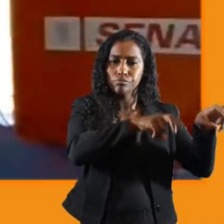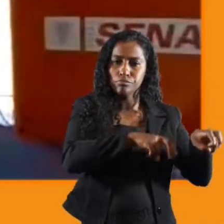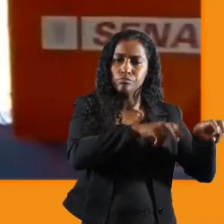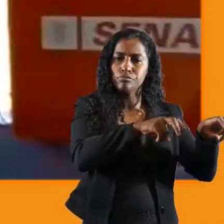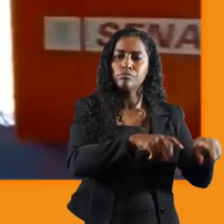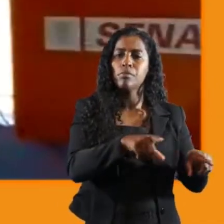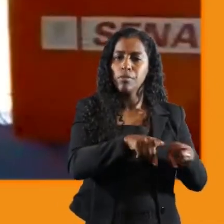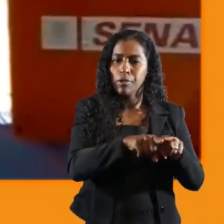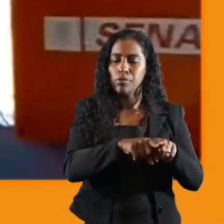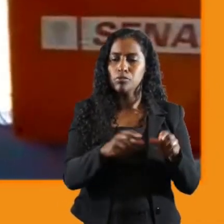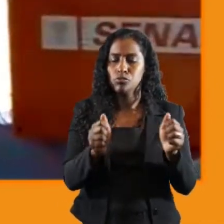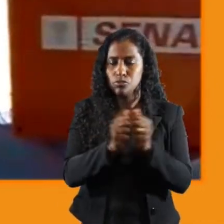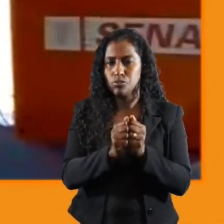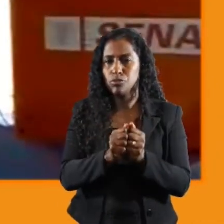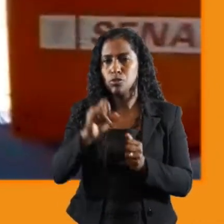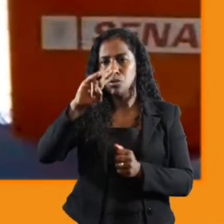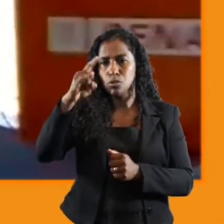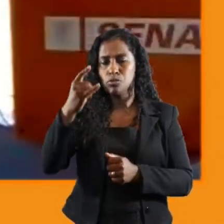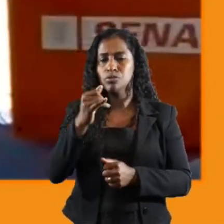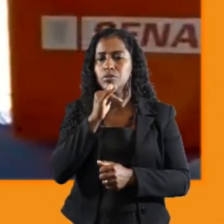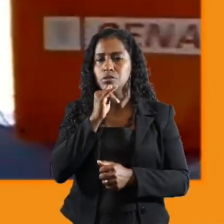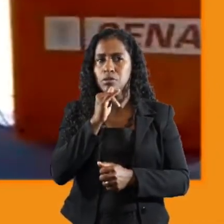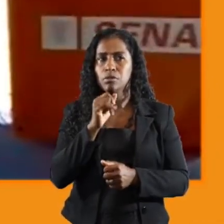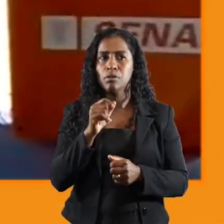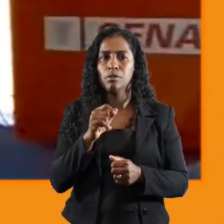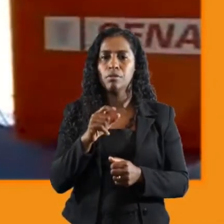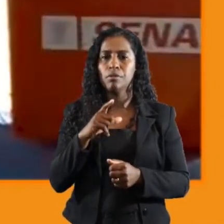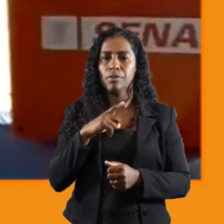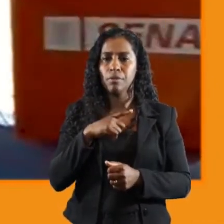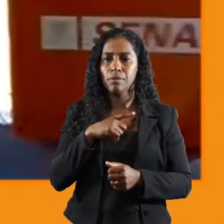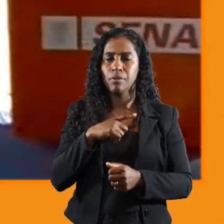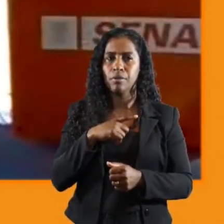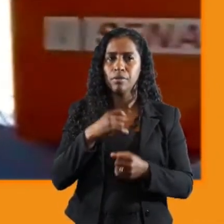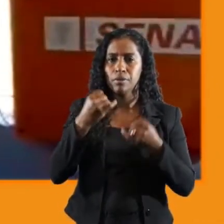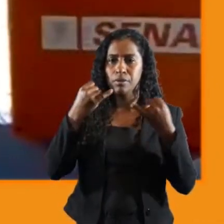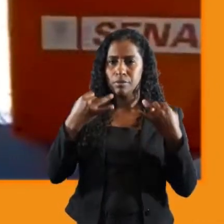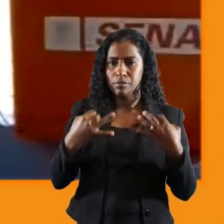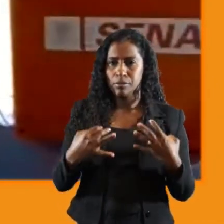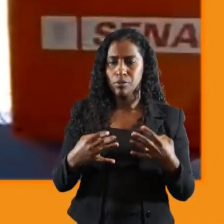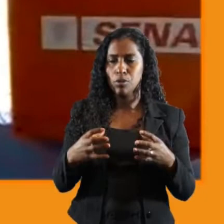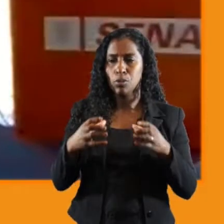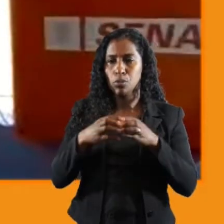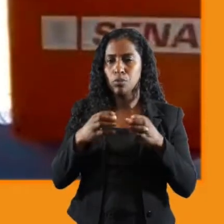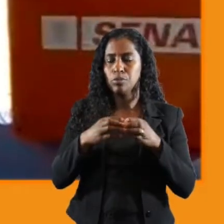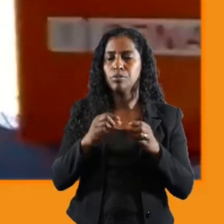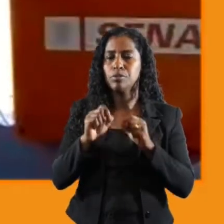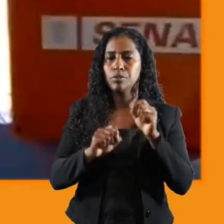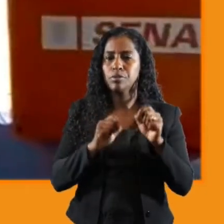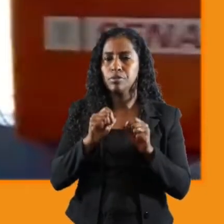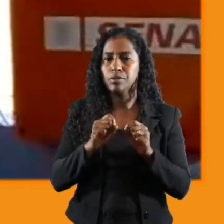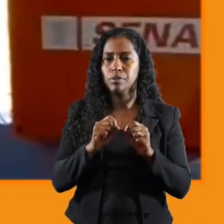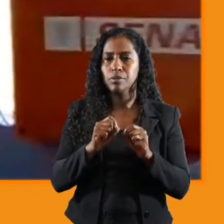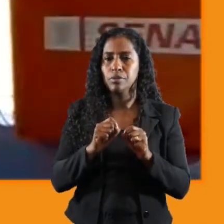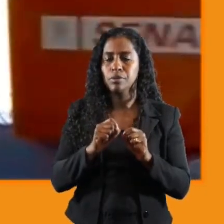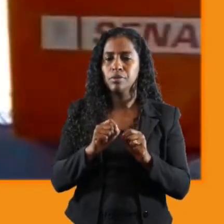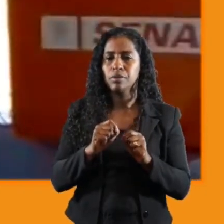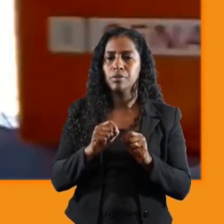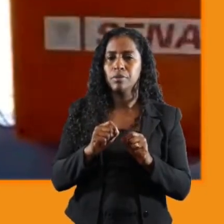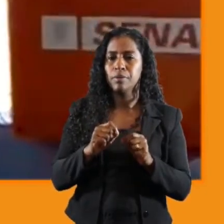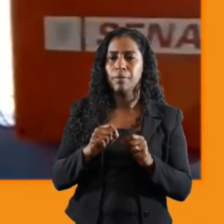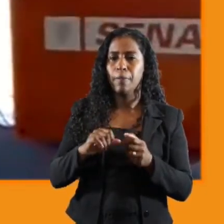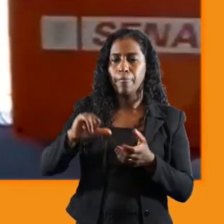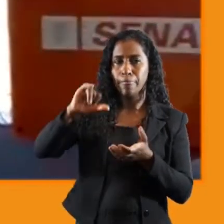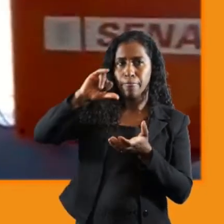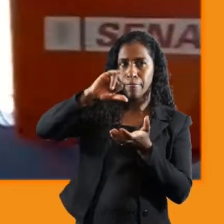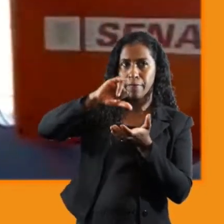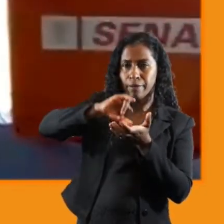Outro e último exemplo que eu te trago, e aí a gente começa a explicar o conjunto, é a ilha de Campeche, né? Na ilha de